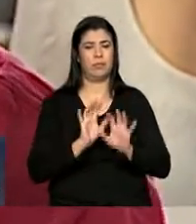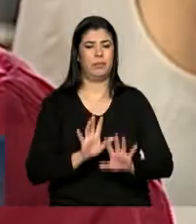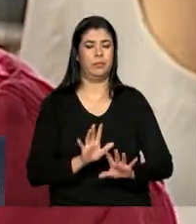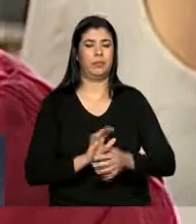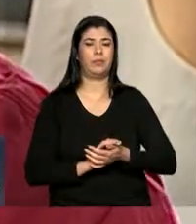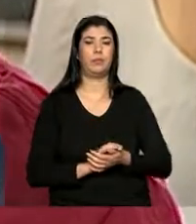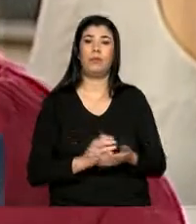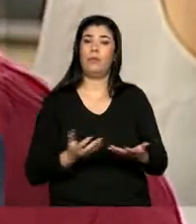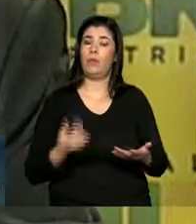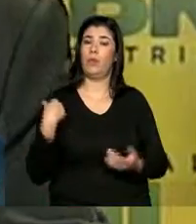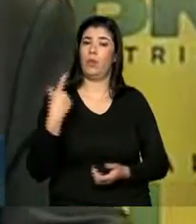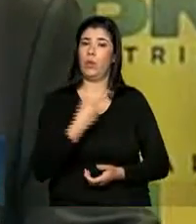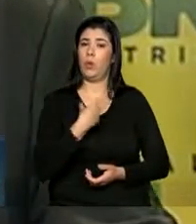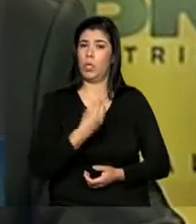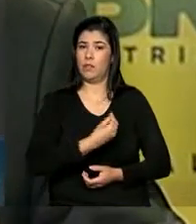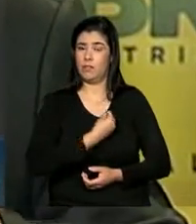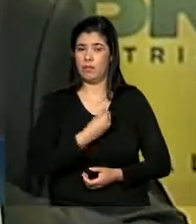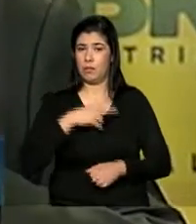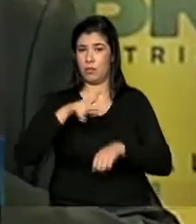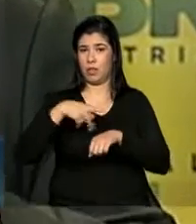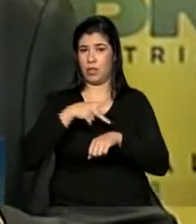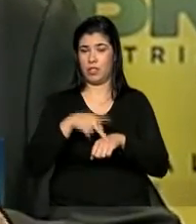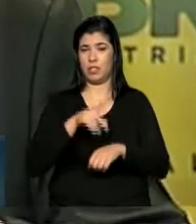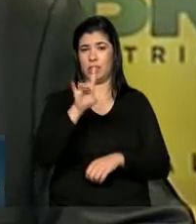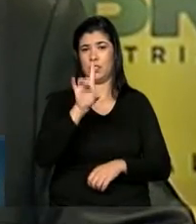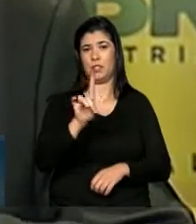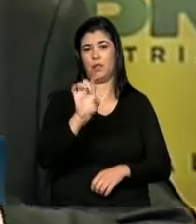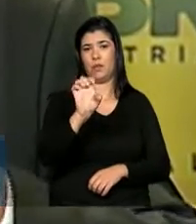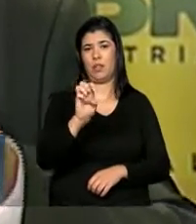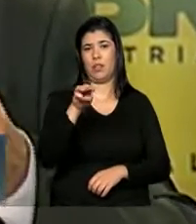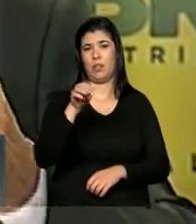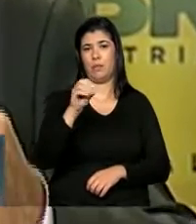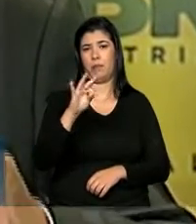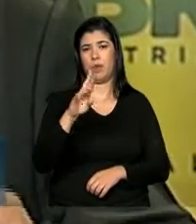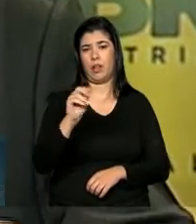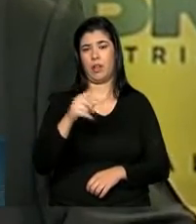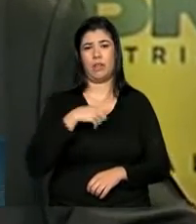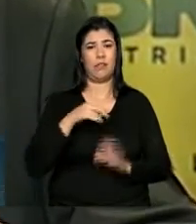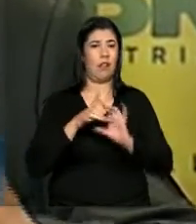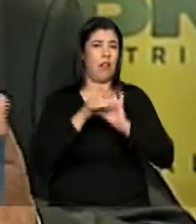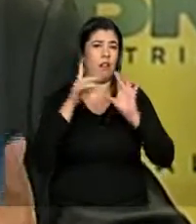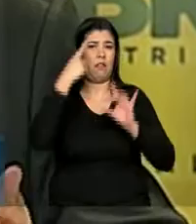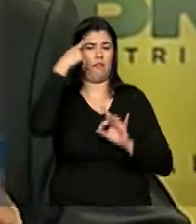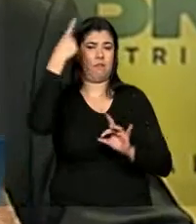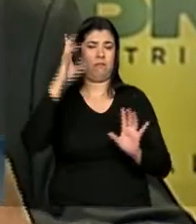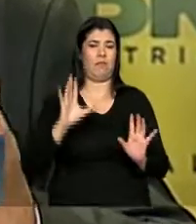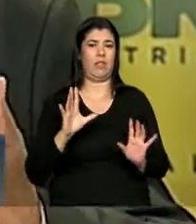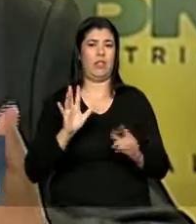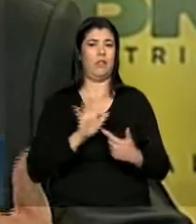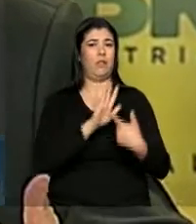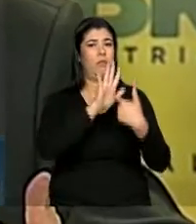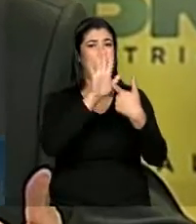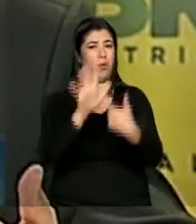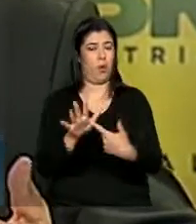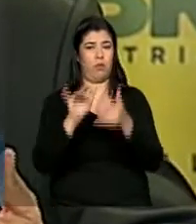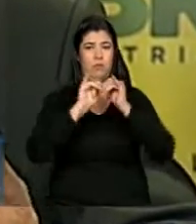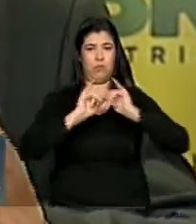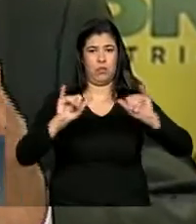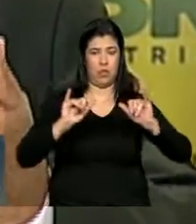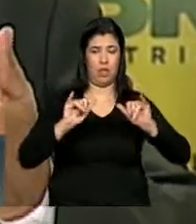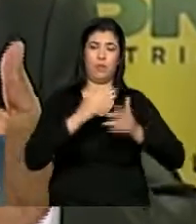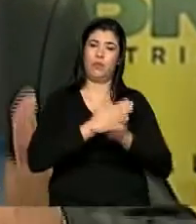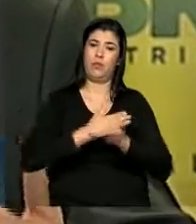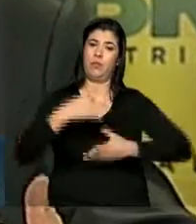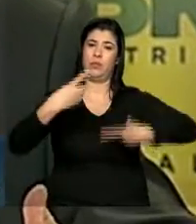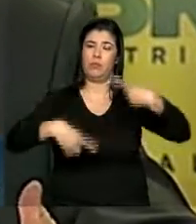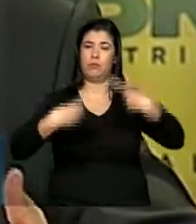regime democrático, perceba? Então, essa é uma questão que vai, à medida que for exposta, ela vai ser discutida. E aí nós